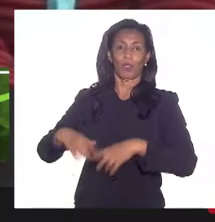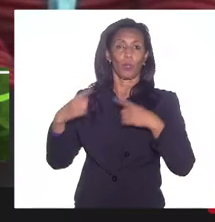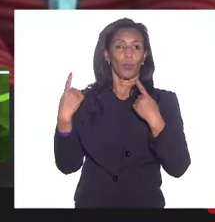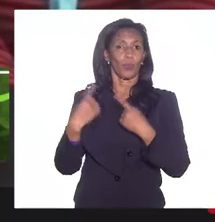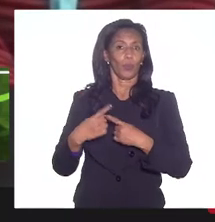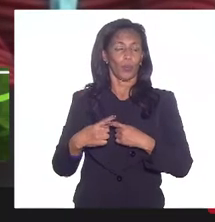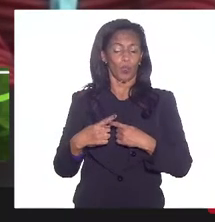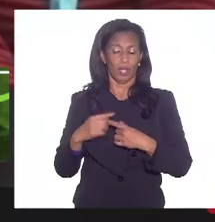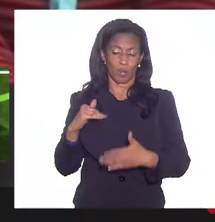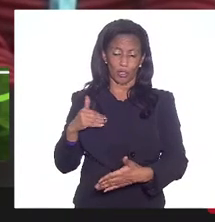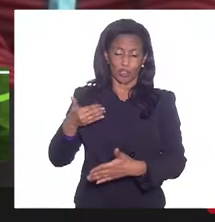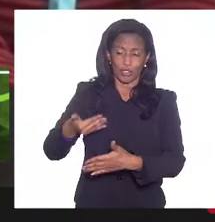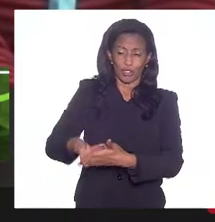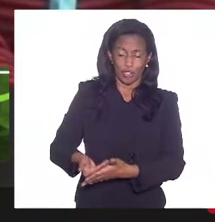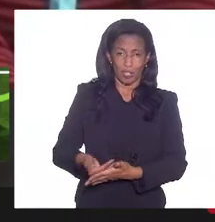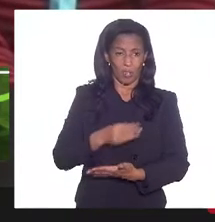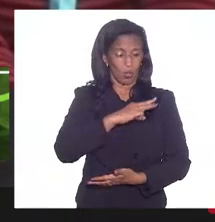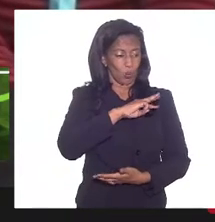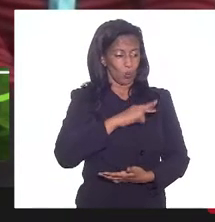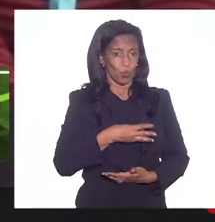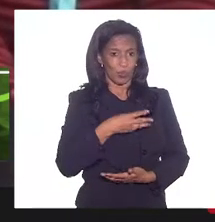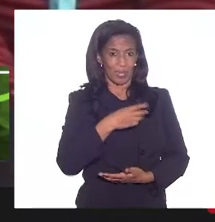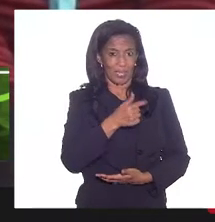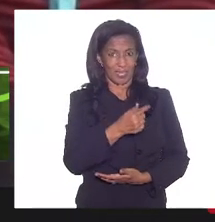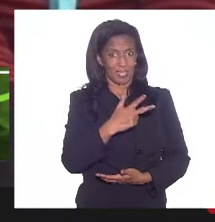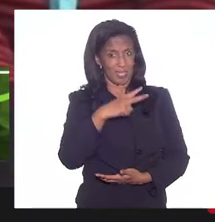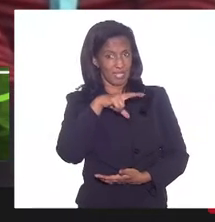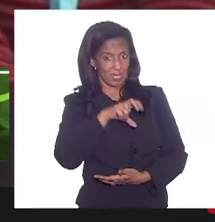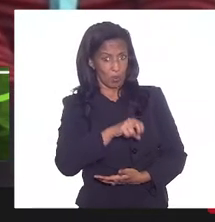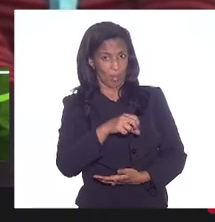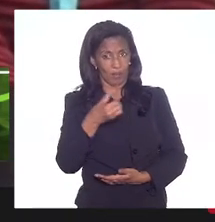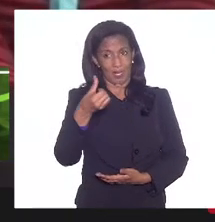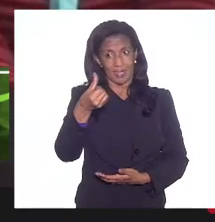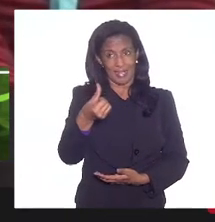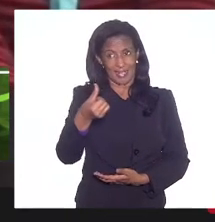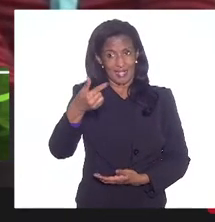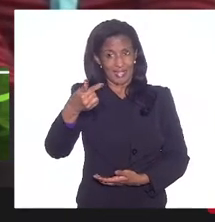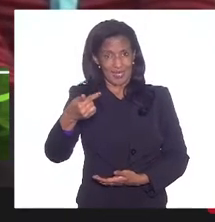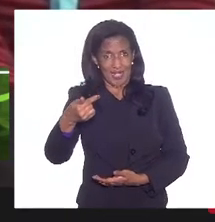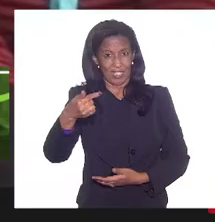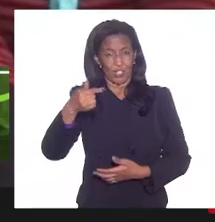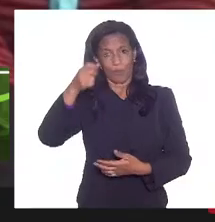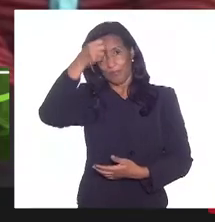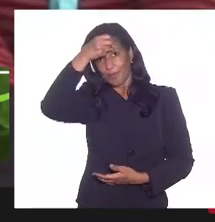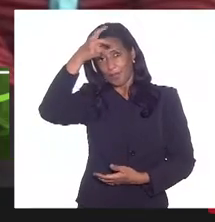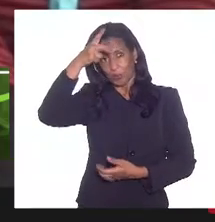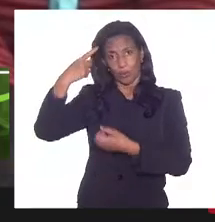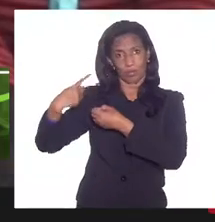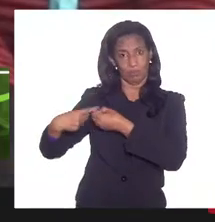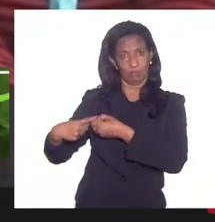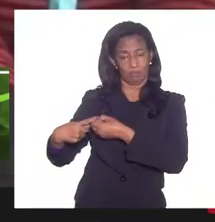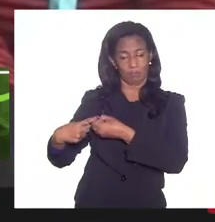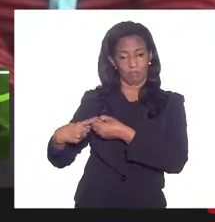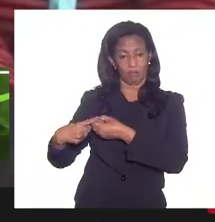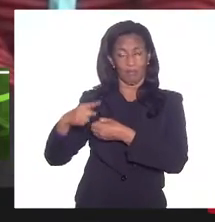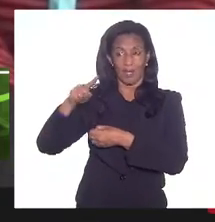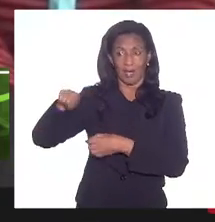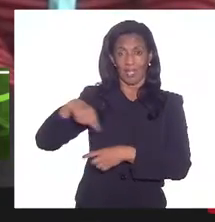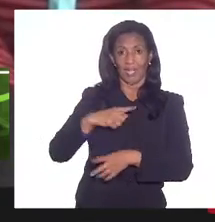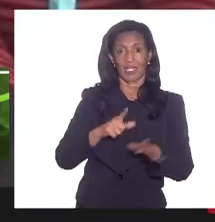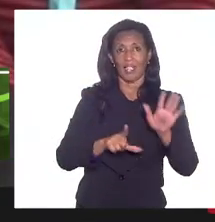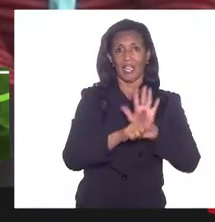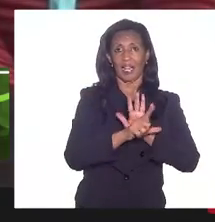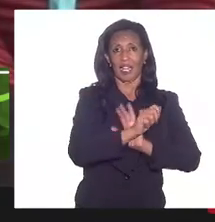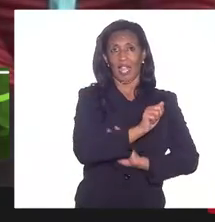nós chegamos com 3 milhões 750 mil a 67 municípios e na lei Aldir Blanco